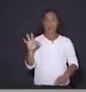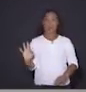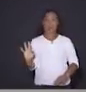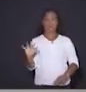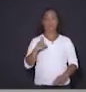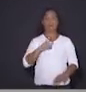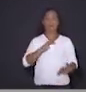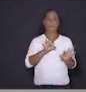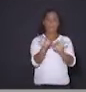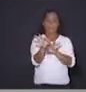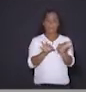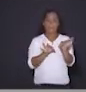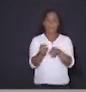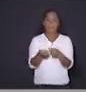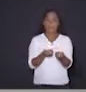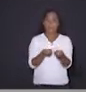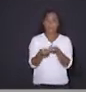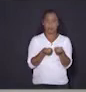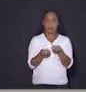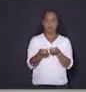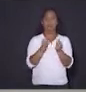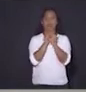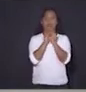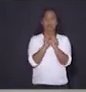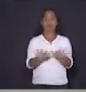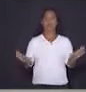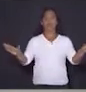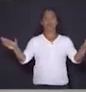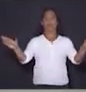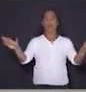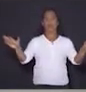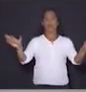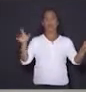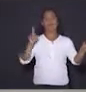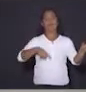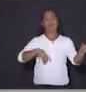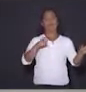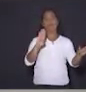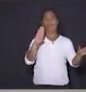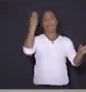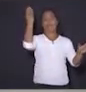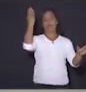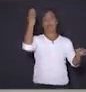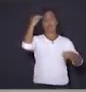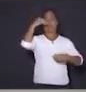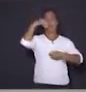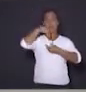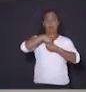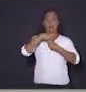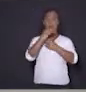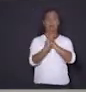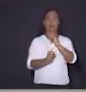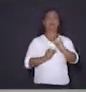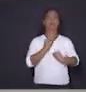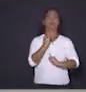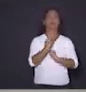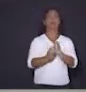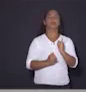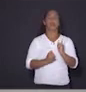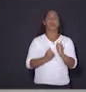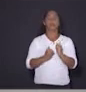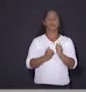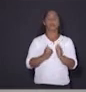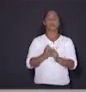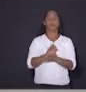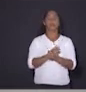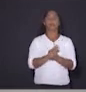criminalizar comporta um compartilhamento de notícias falsas de qualquer usuário normal de internet na nossa opinião de